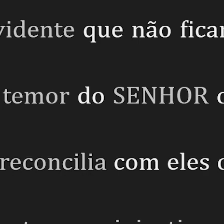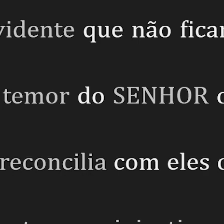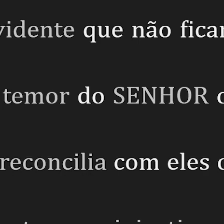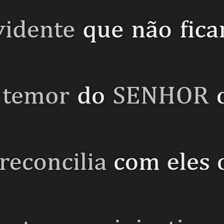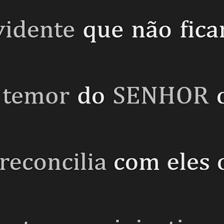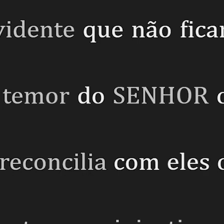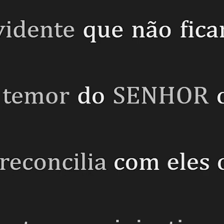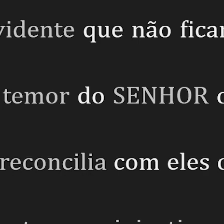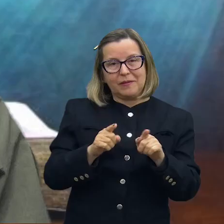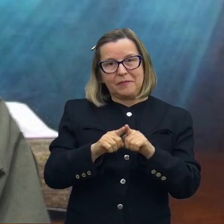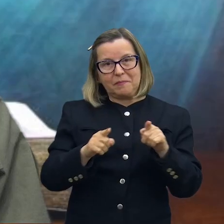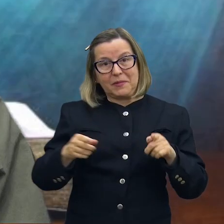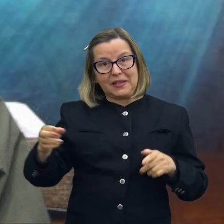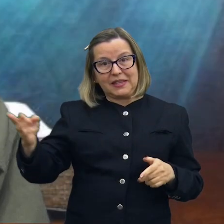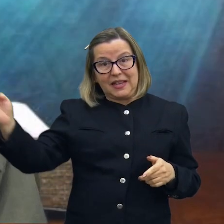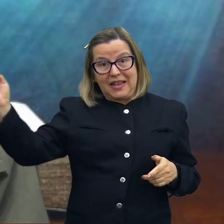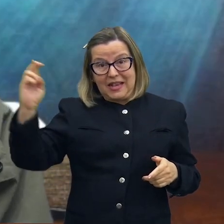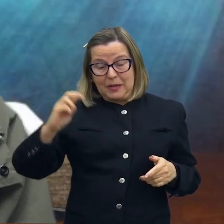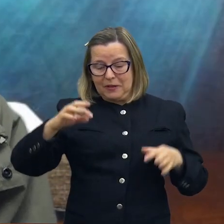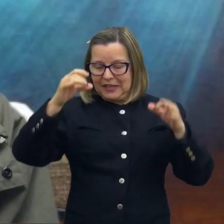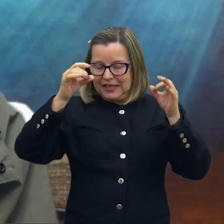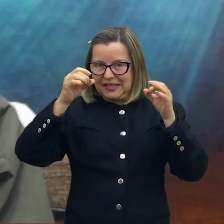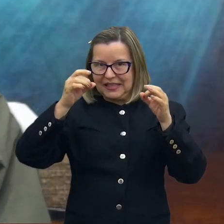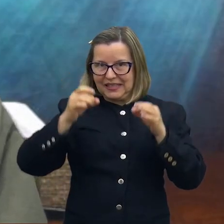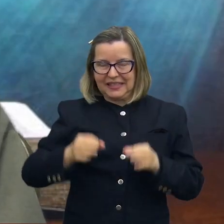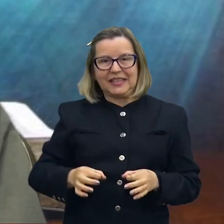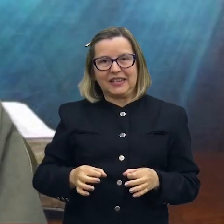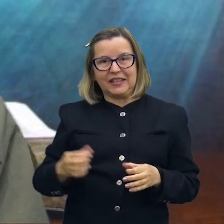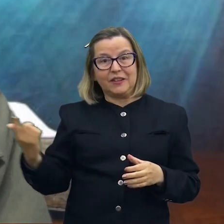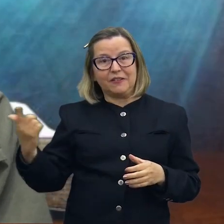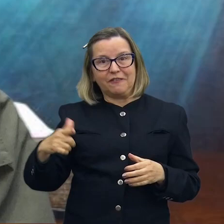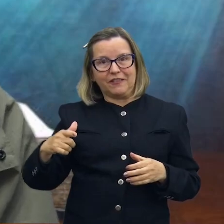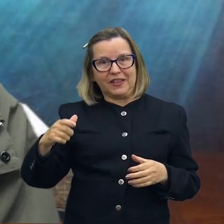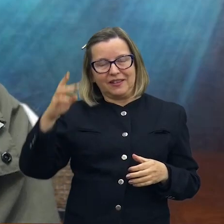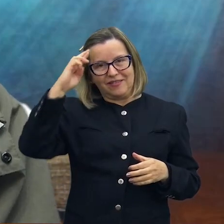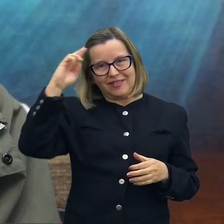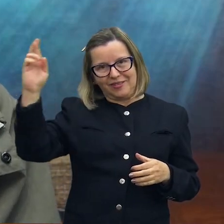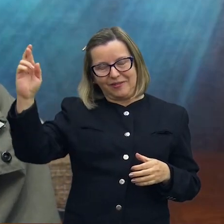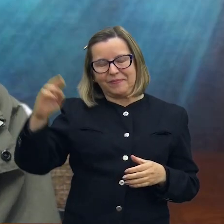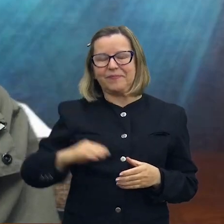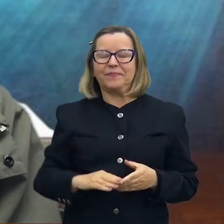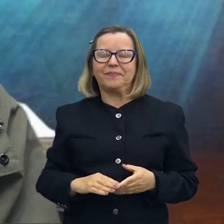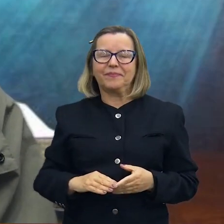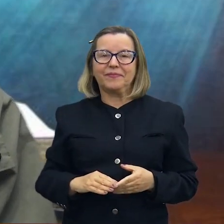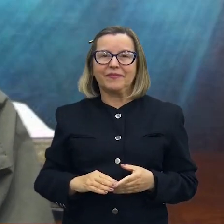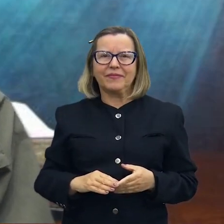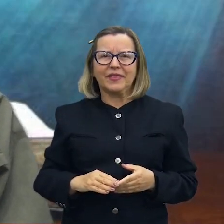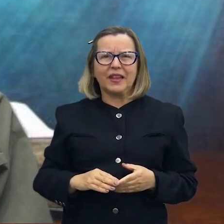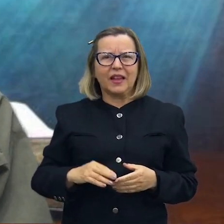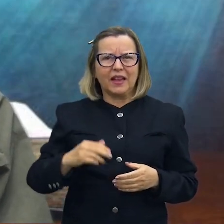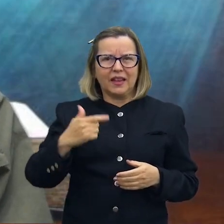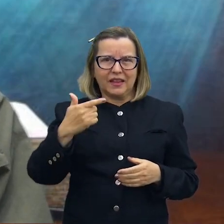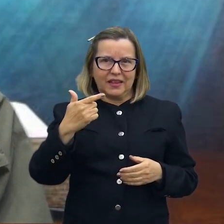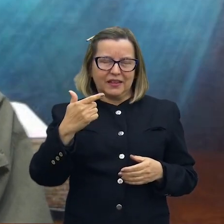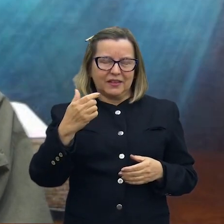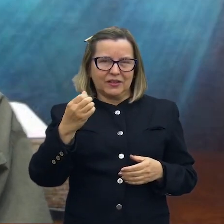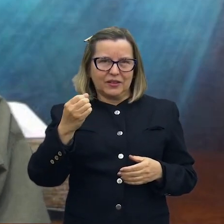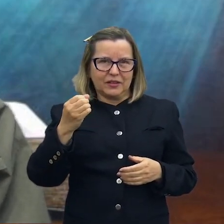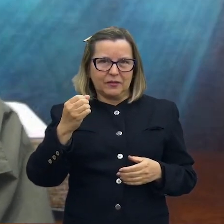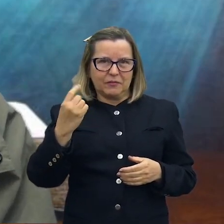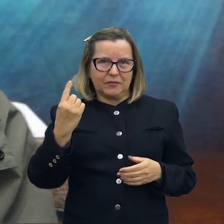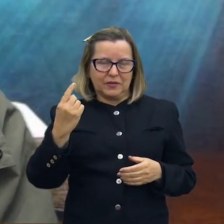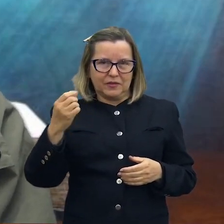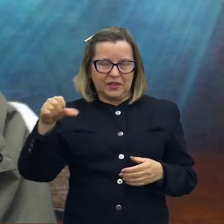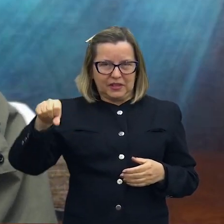dos lábios do Senhor. Por que a citação desse texto? Porque lá em 2019,